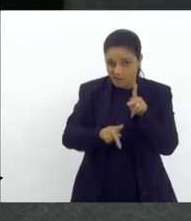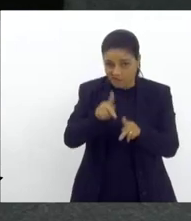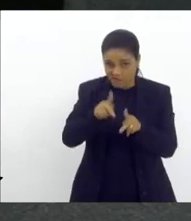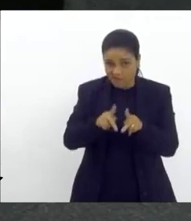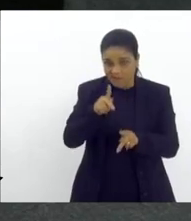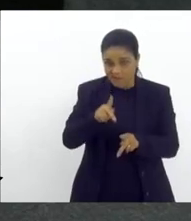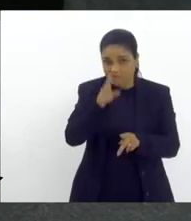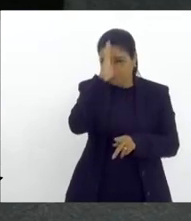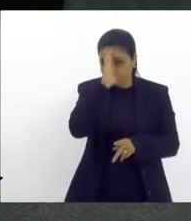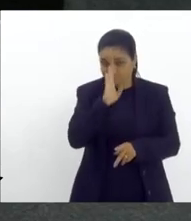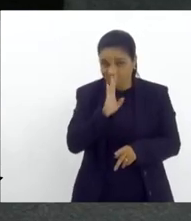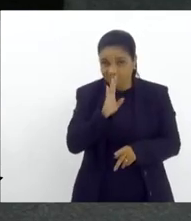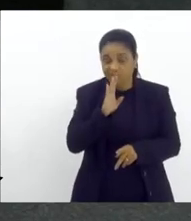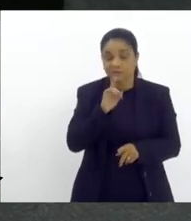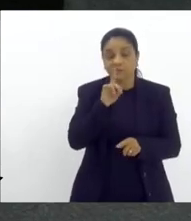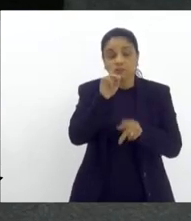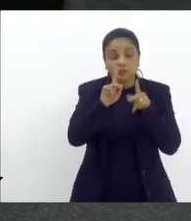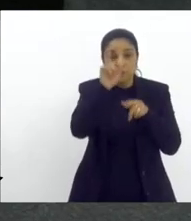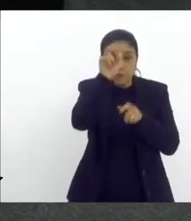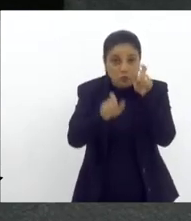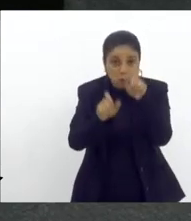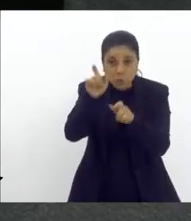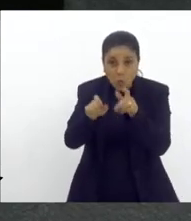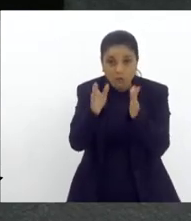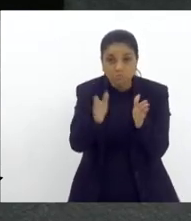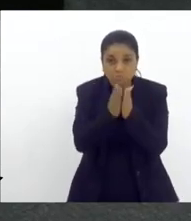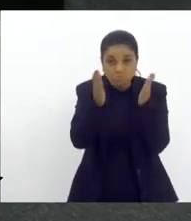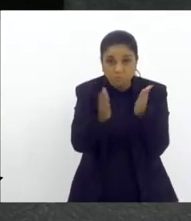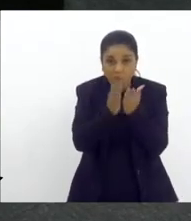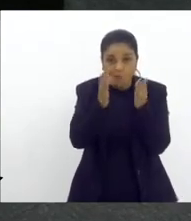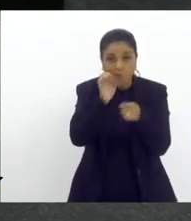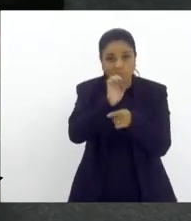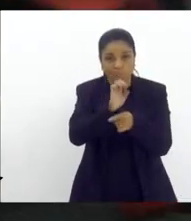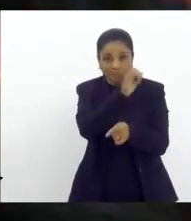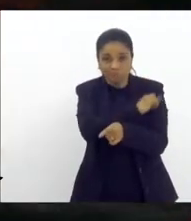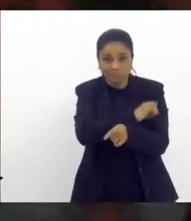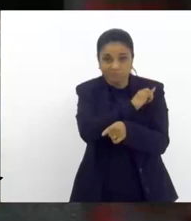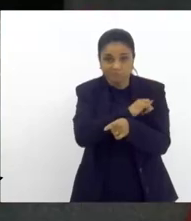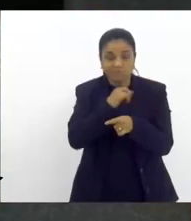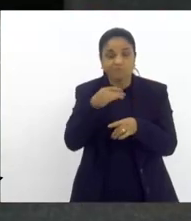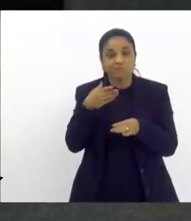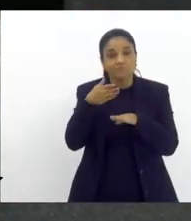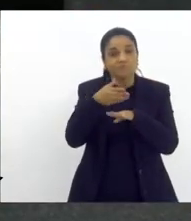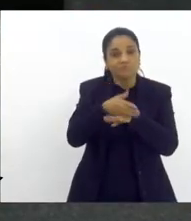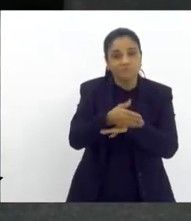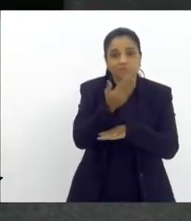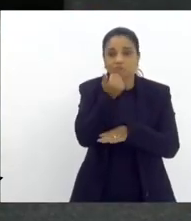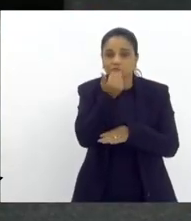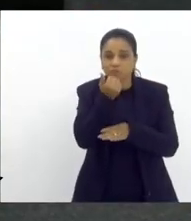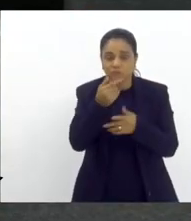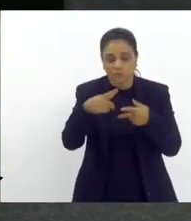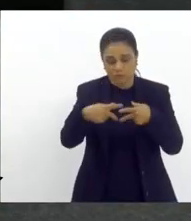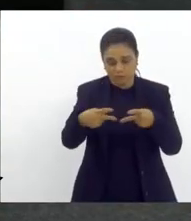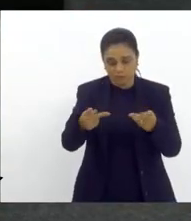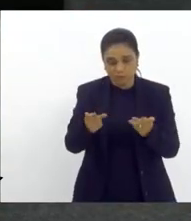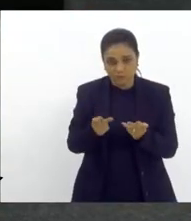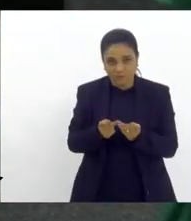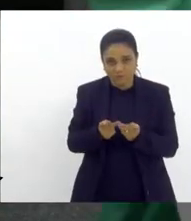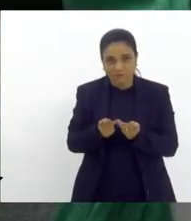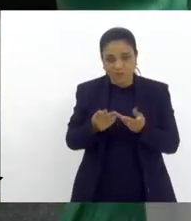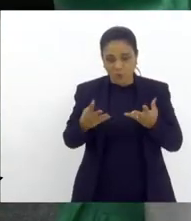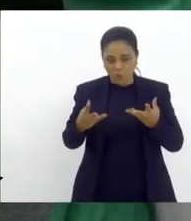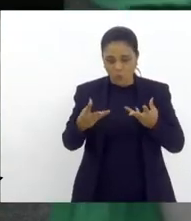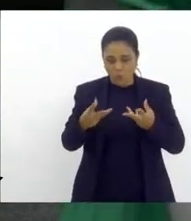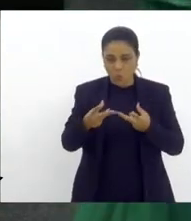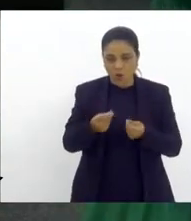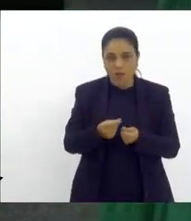pessoas empobrecidas do Estado do Rio de Janeiro acessar uma comida de qualidade com preço